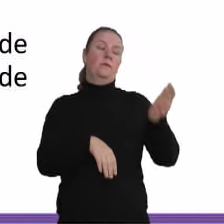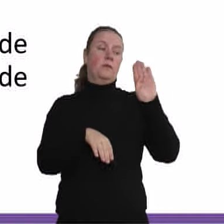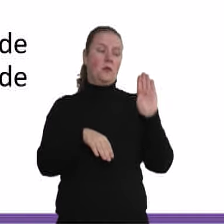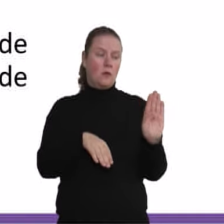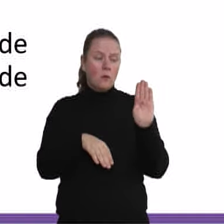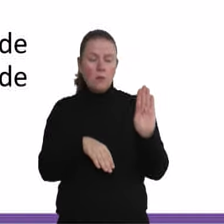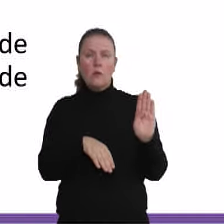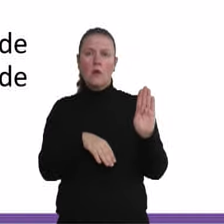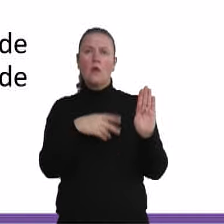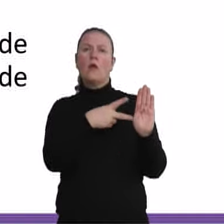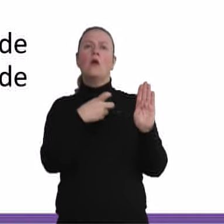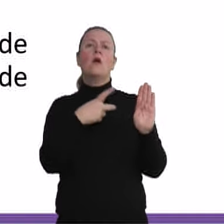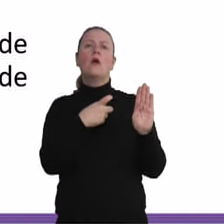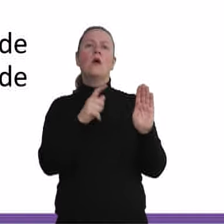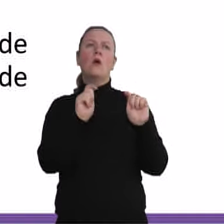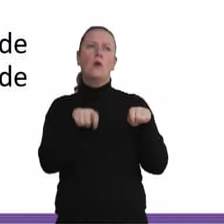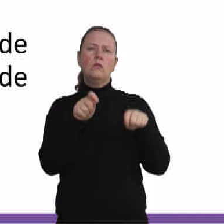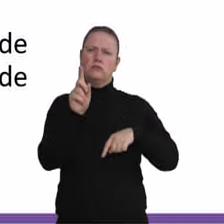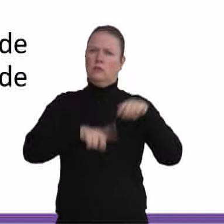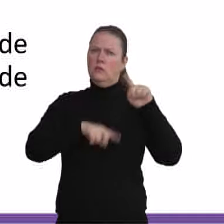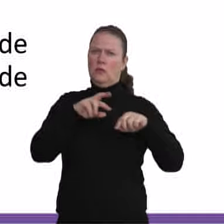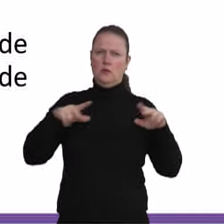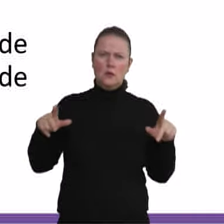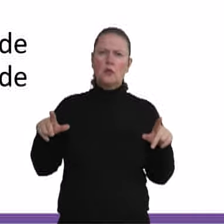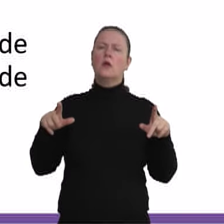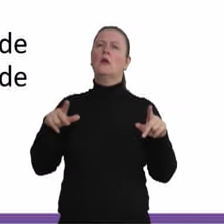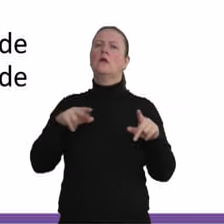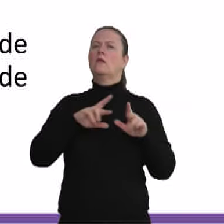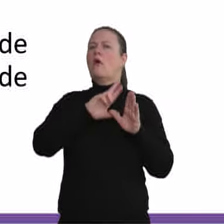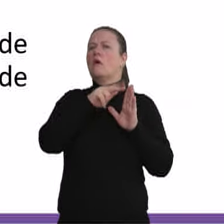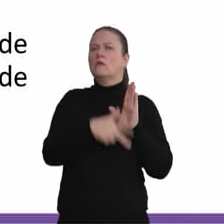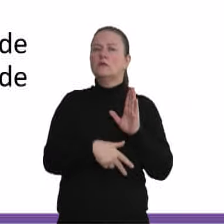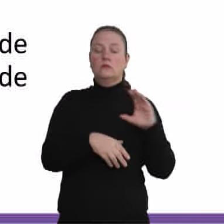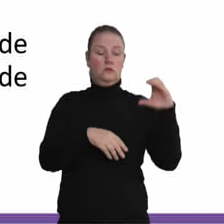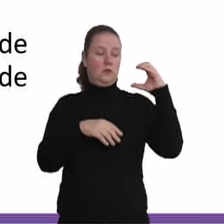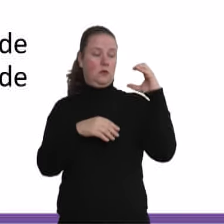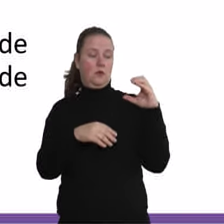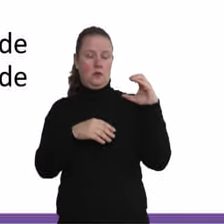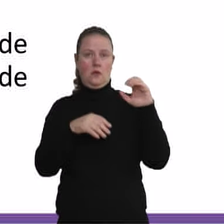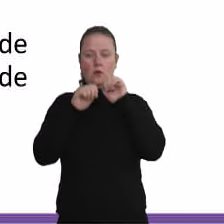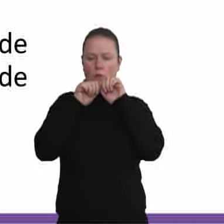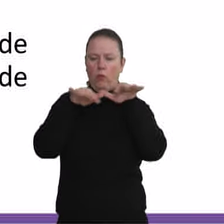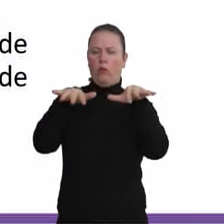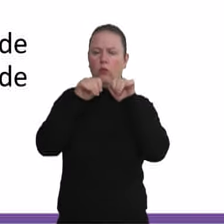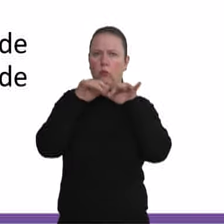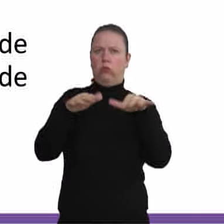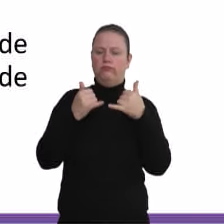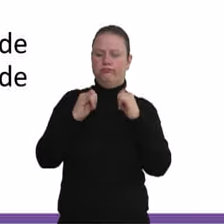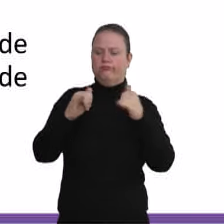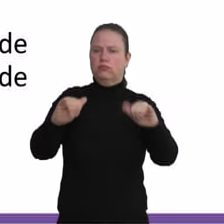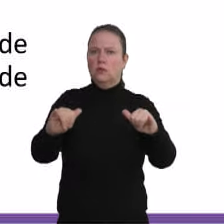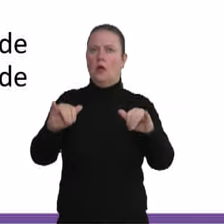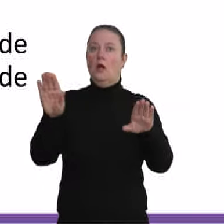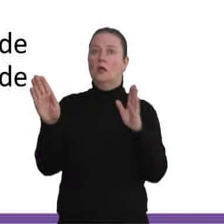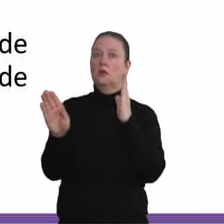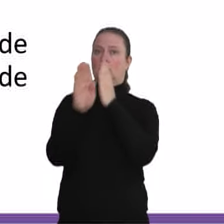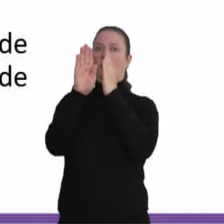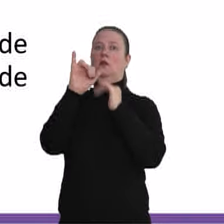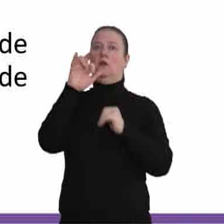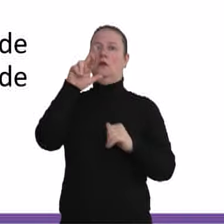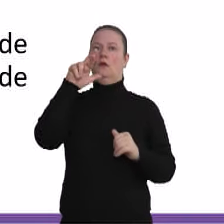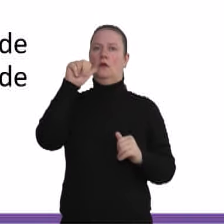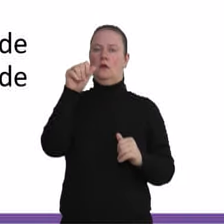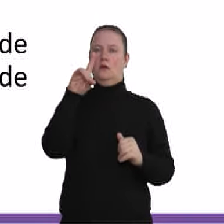meios materiais e no vácuo? Letra C, o processo de propagação de calor por irradiação pode ocorrer sem